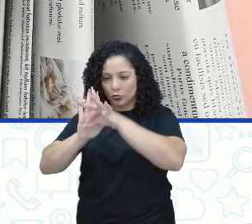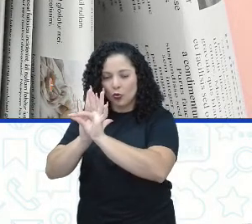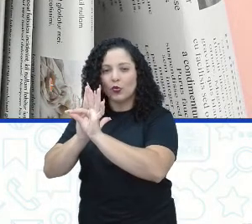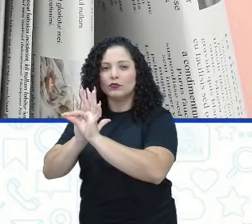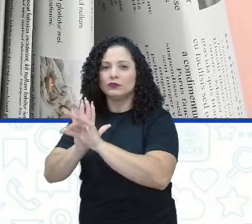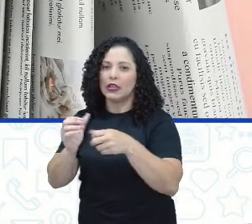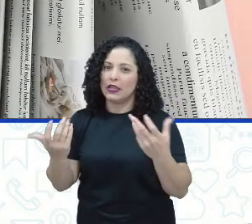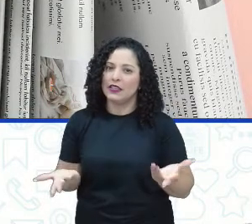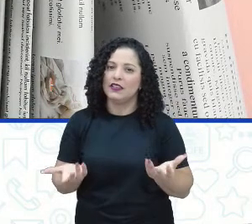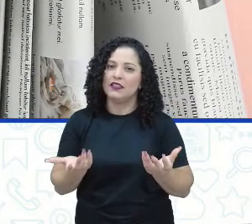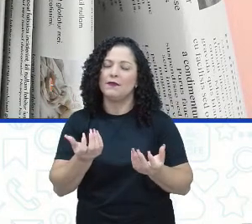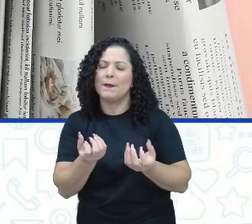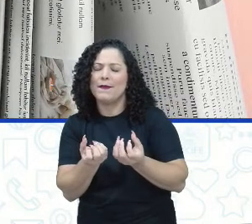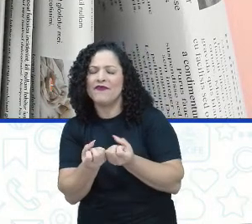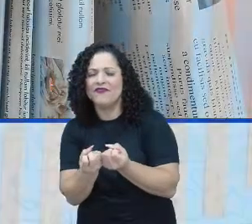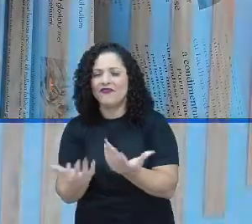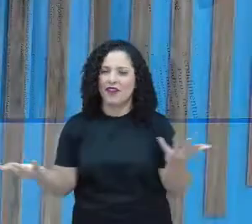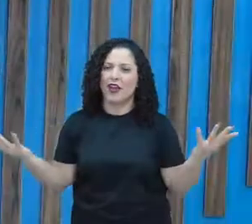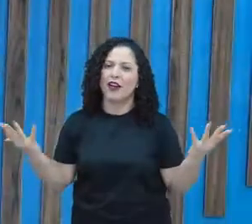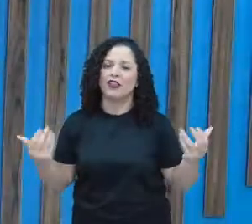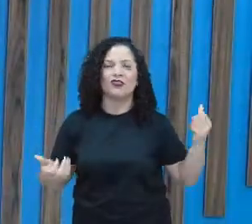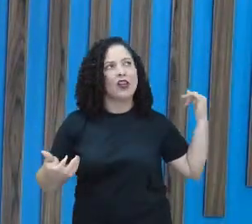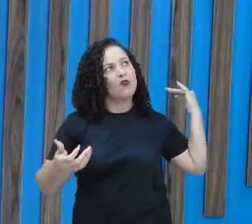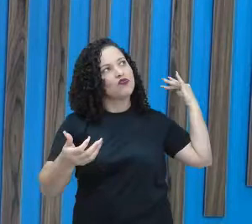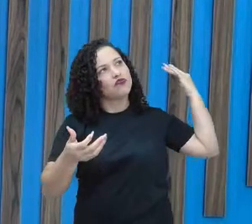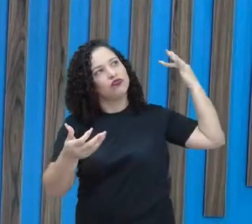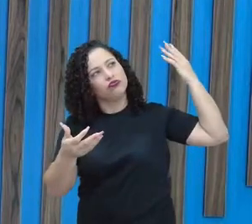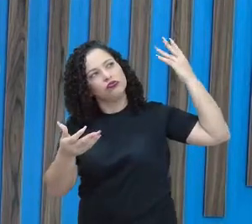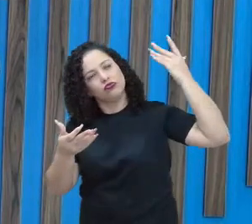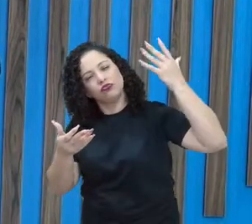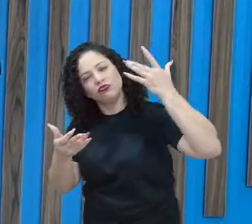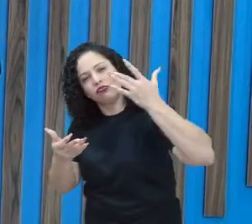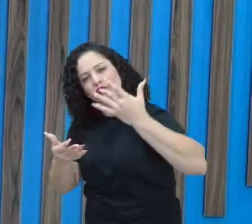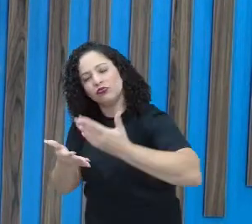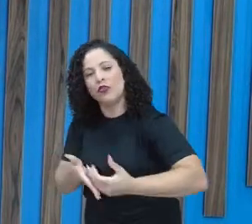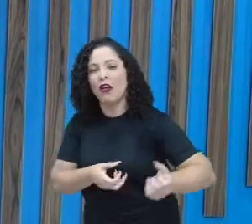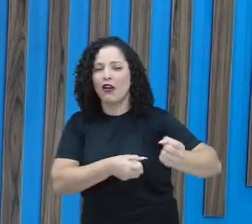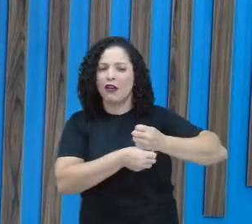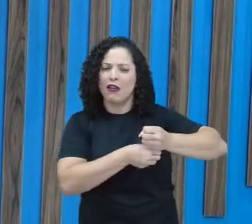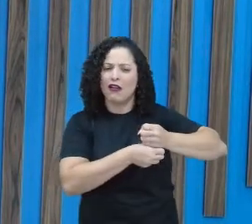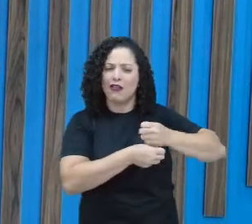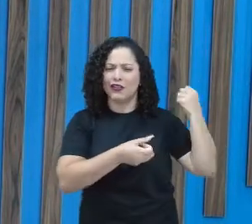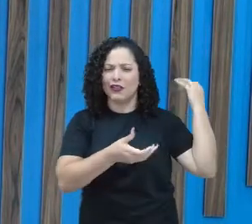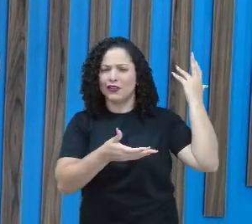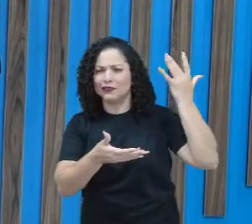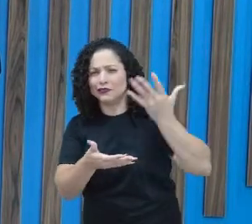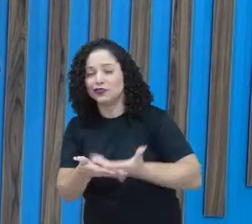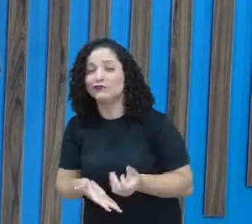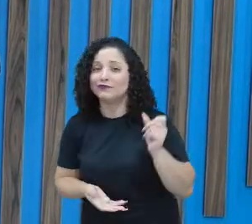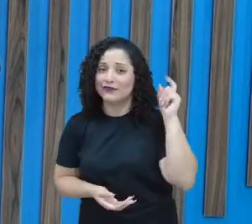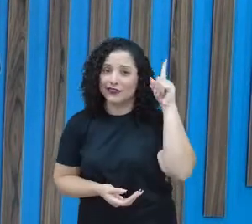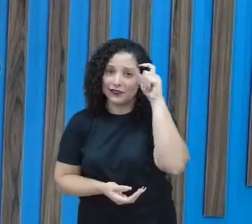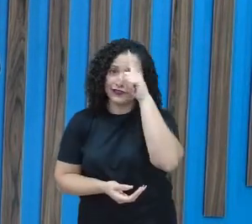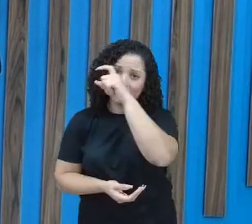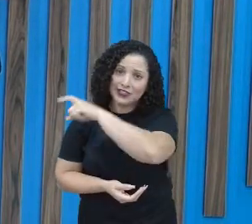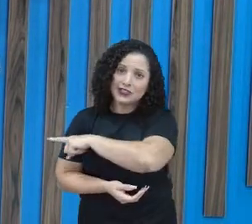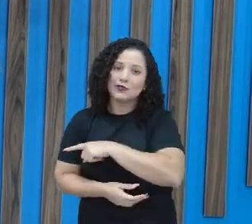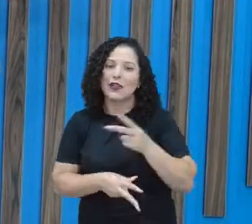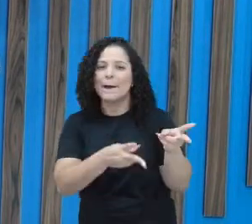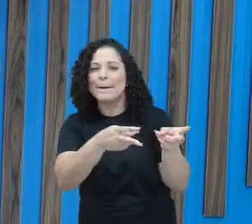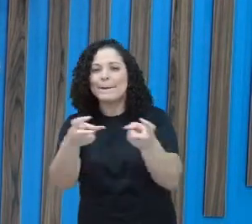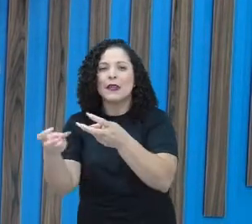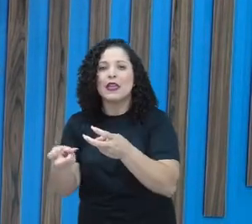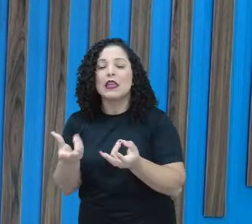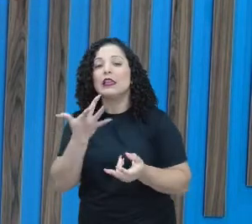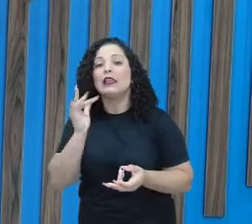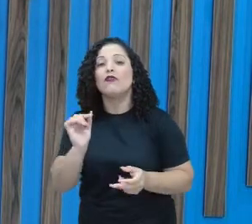por muitos anos, né? Ao longo dos anos. Então é difícil você rastrear o autor da primeira anedota.